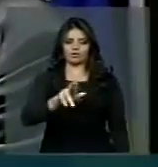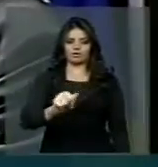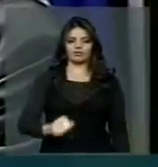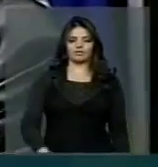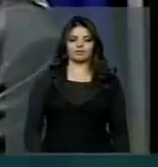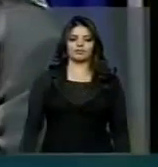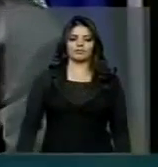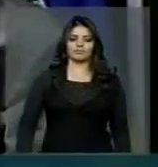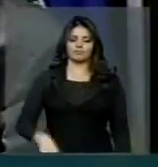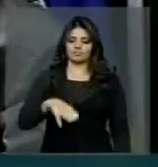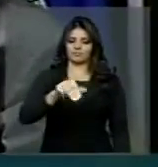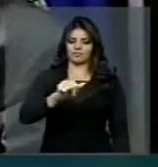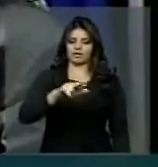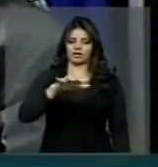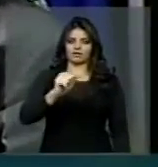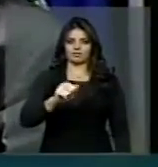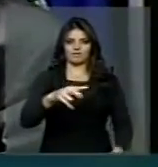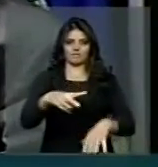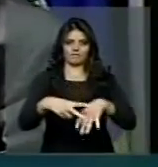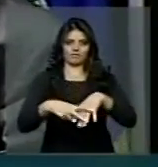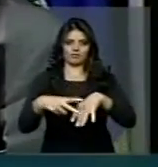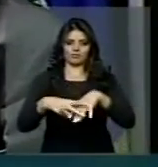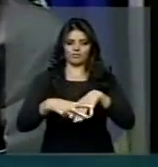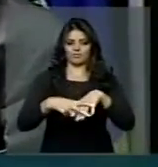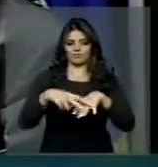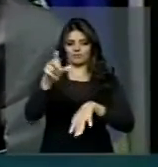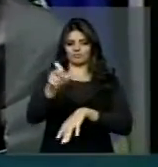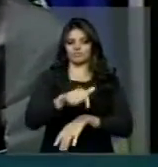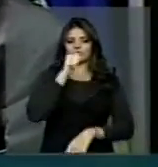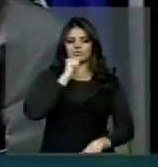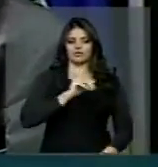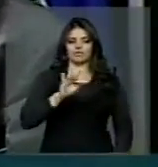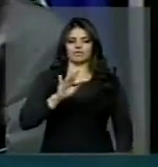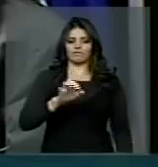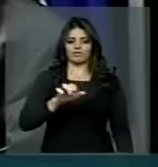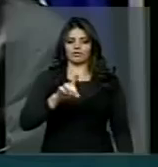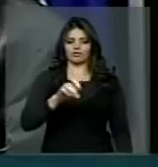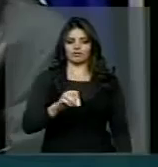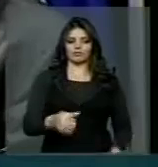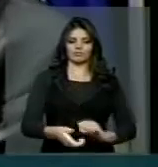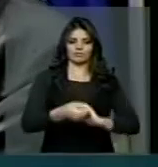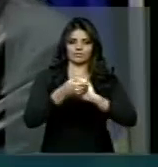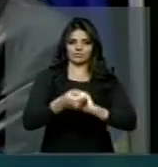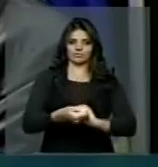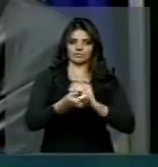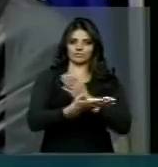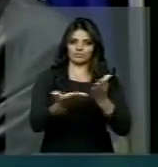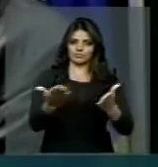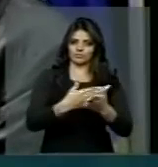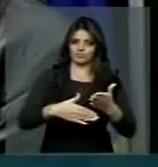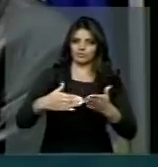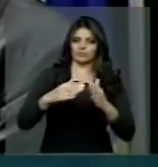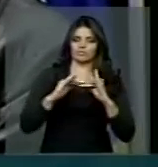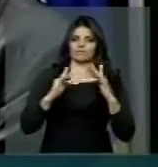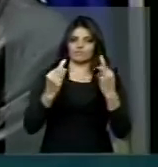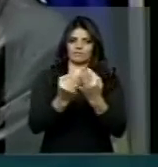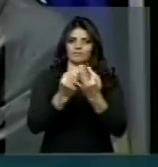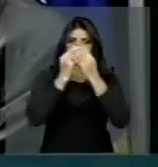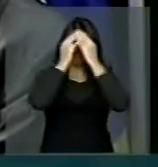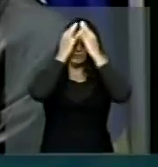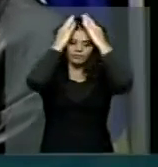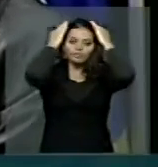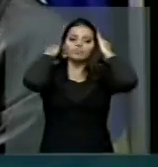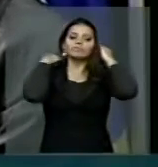cara Márcia, viúva de Fernando Lira, quem saúdo, a todos os familiares